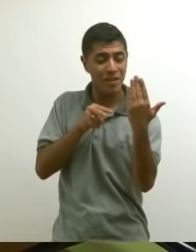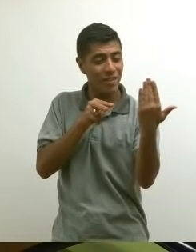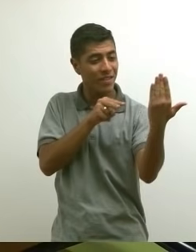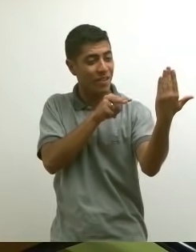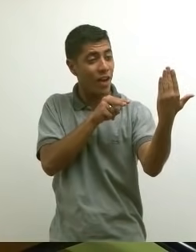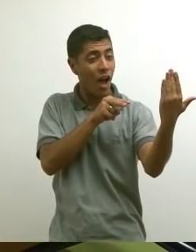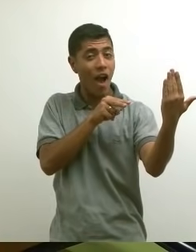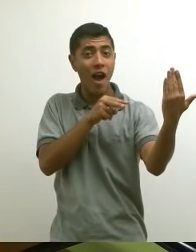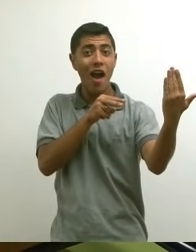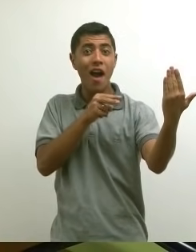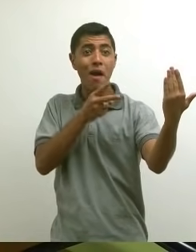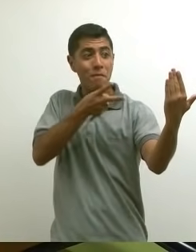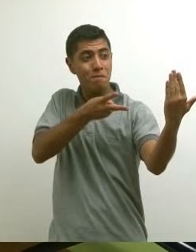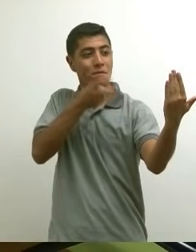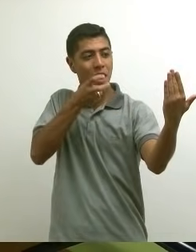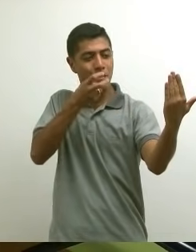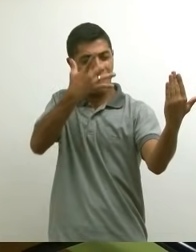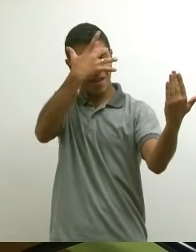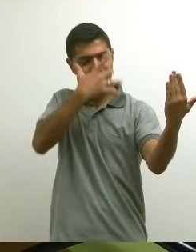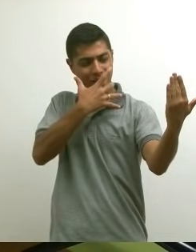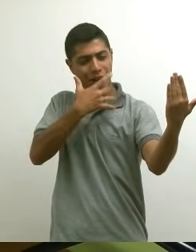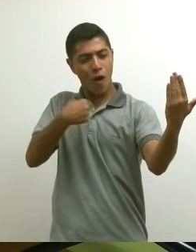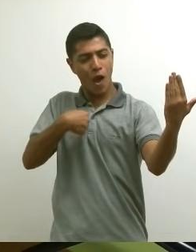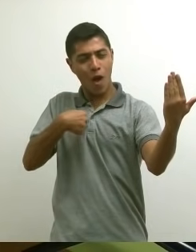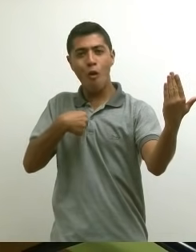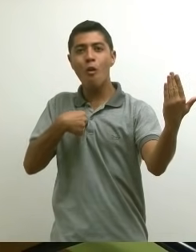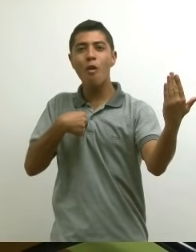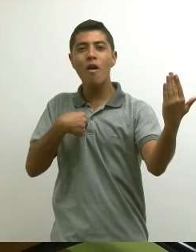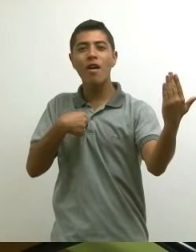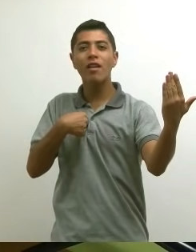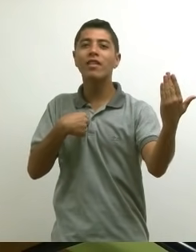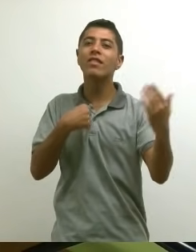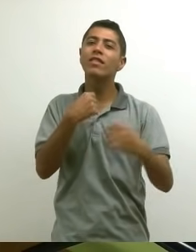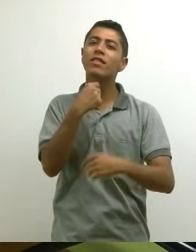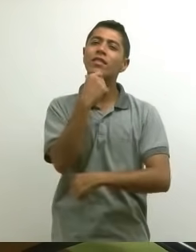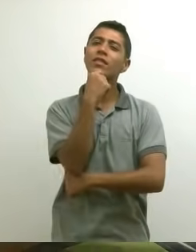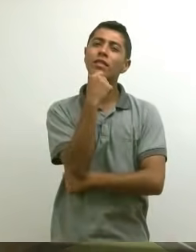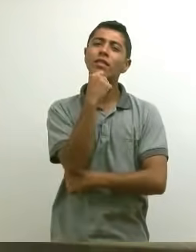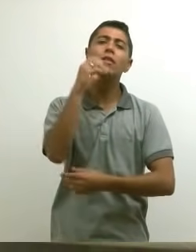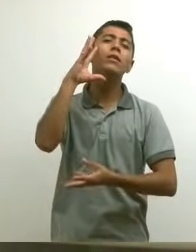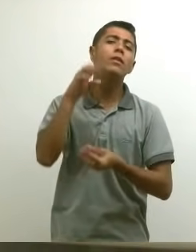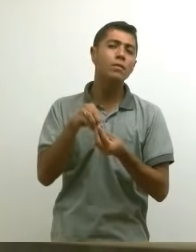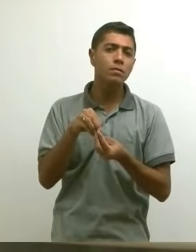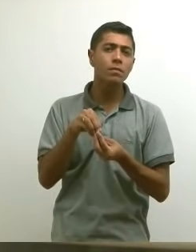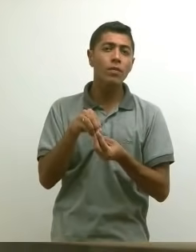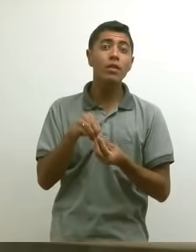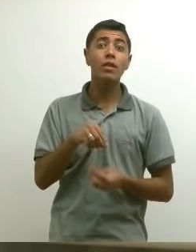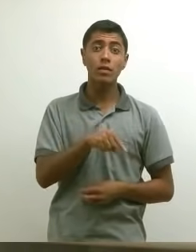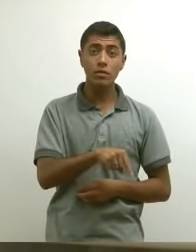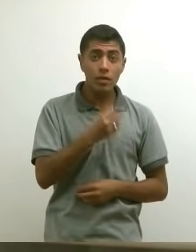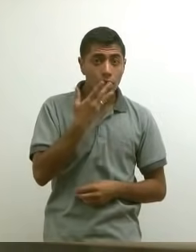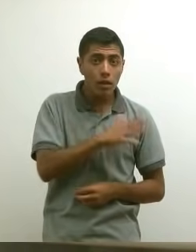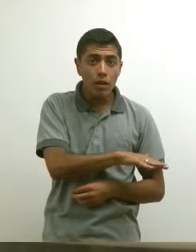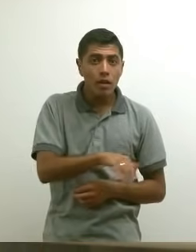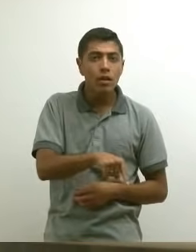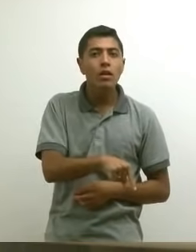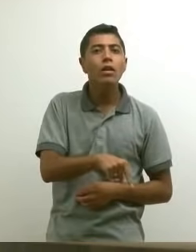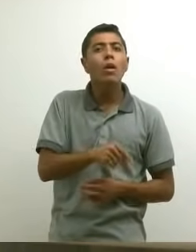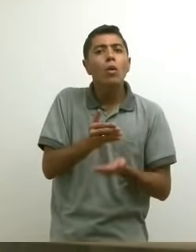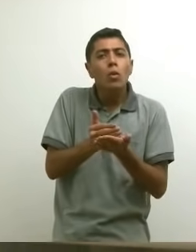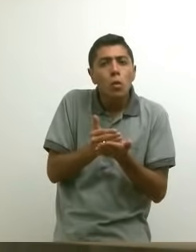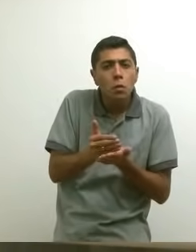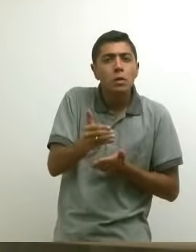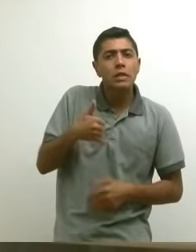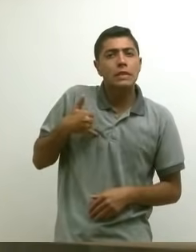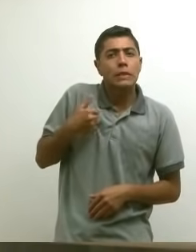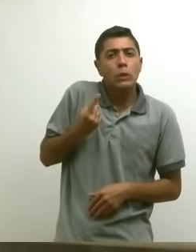ou seja esses primeiros três anos de vida da criança corresponde a um salto evolutivo absurdo em que ela